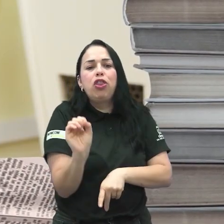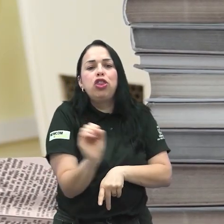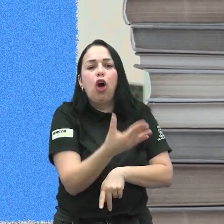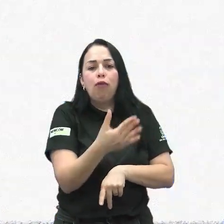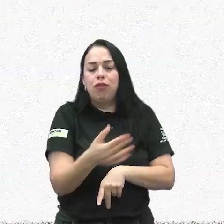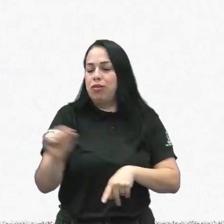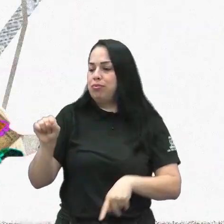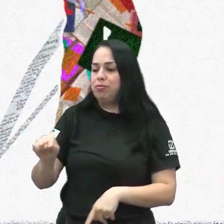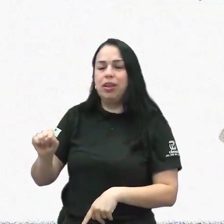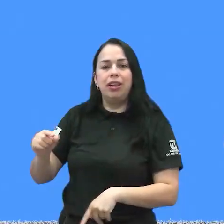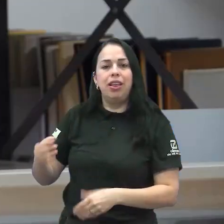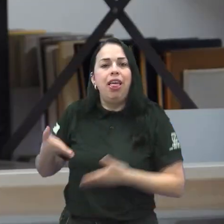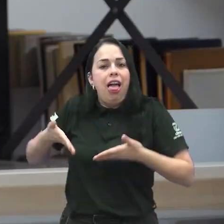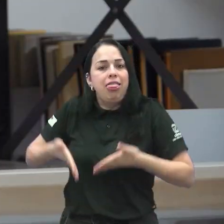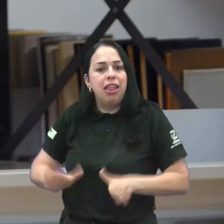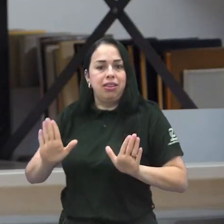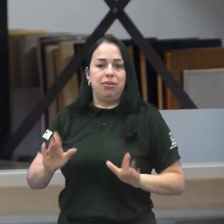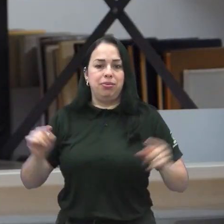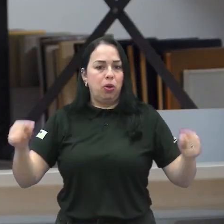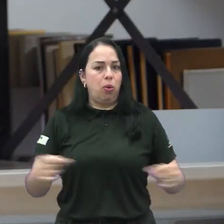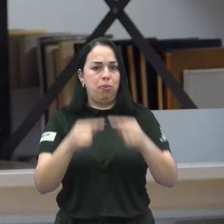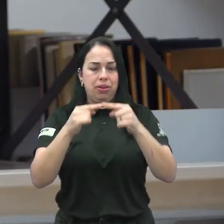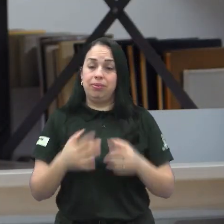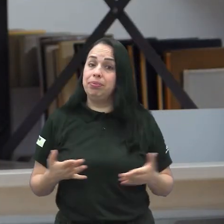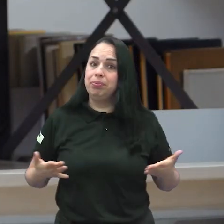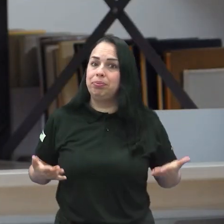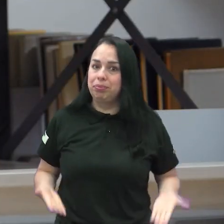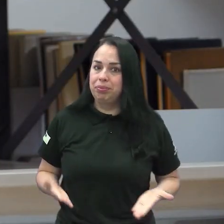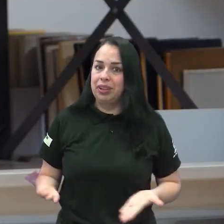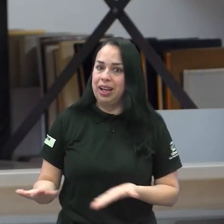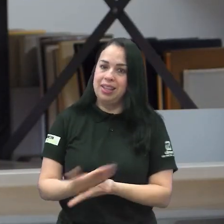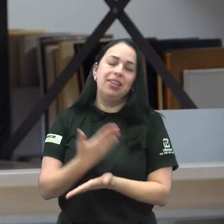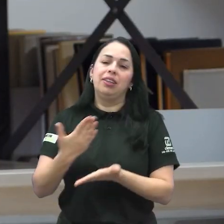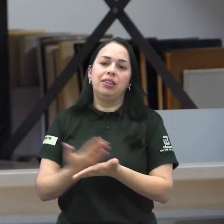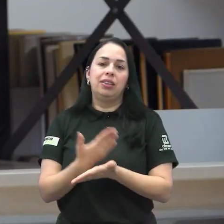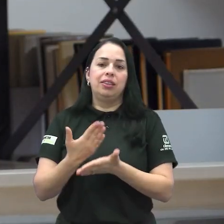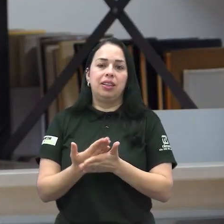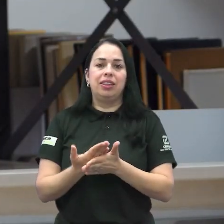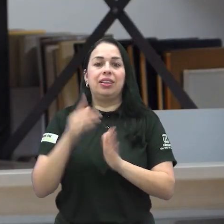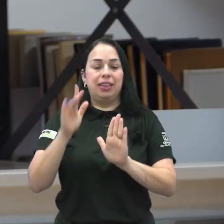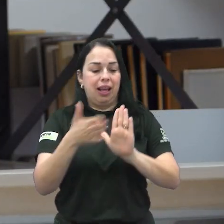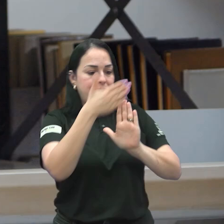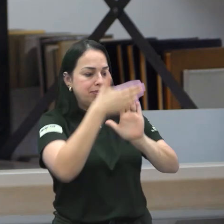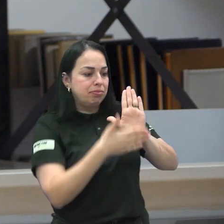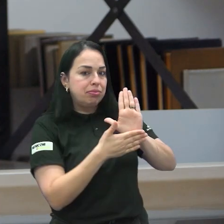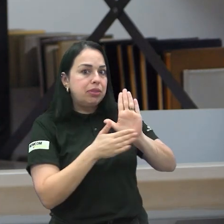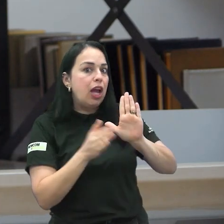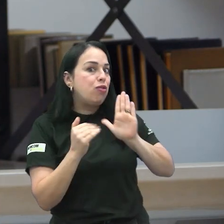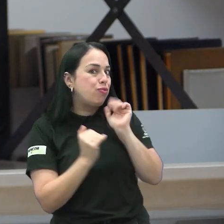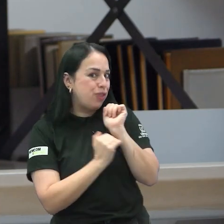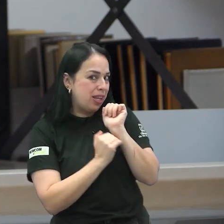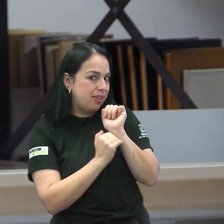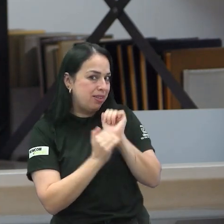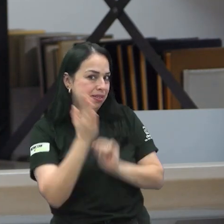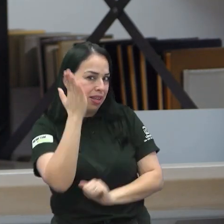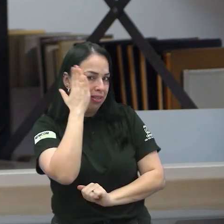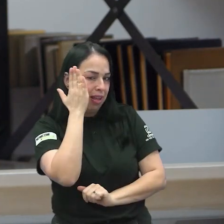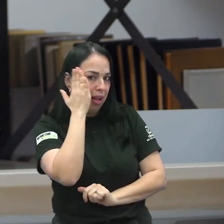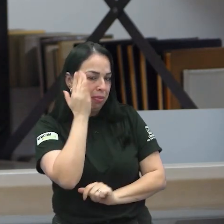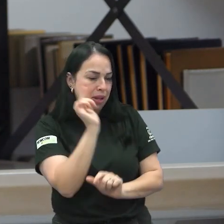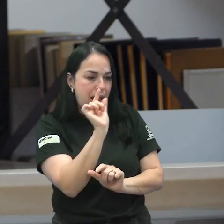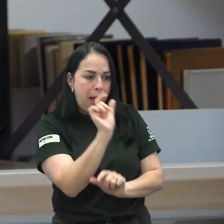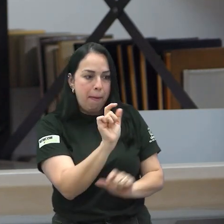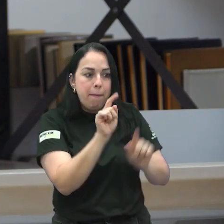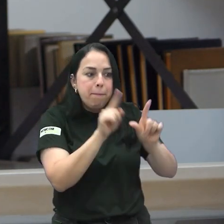povo. E olha só, esse livro esconde um segredo já na capa. Você sabe o que é um anagrama? É quando uma